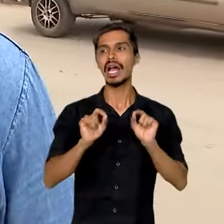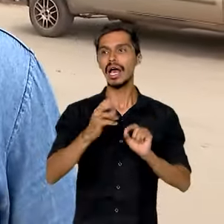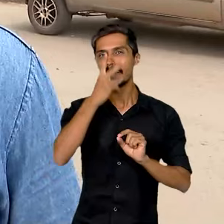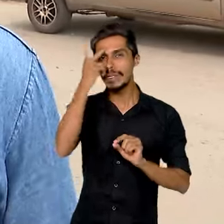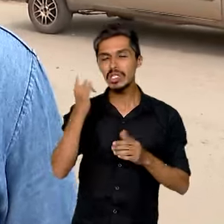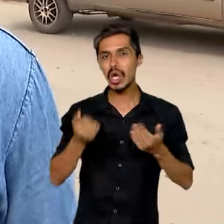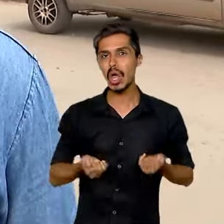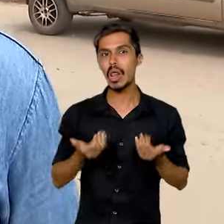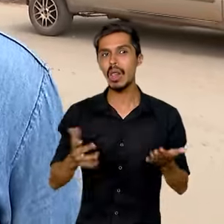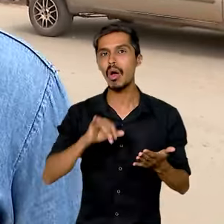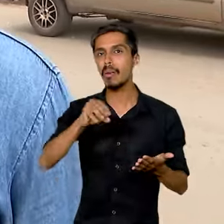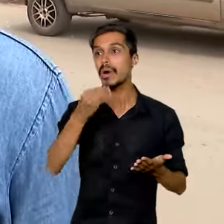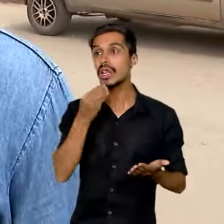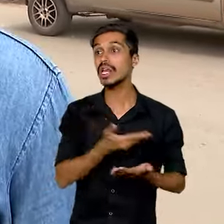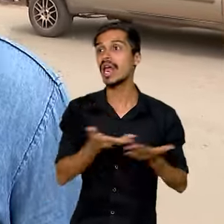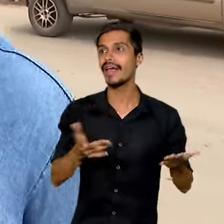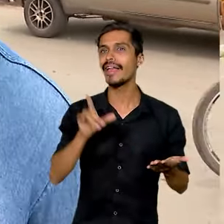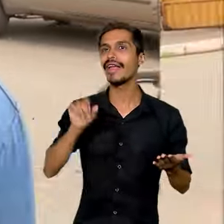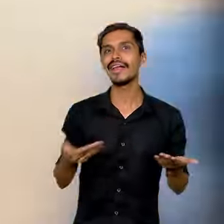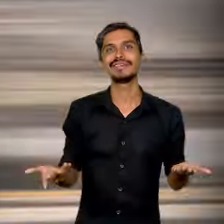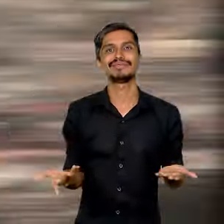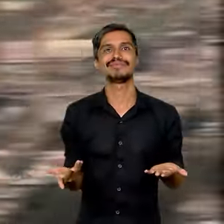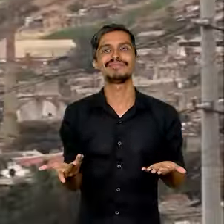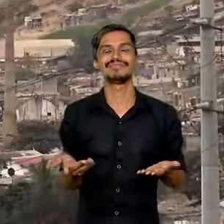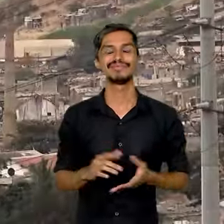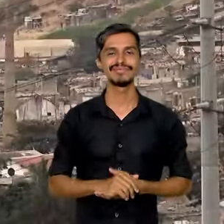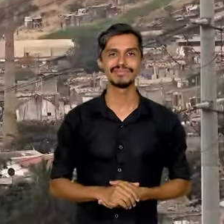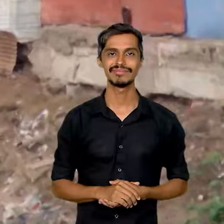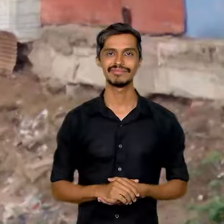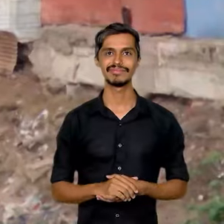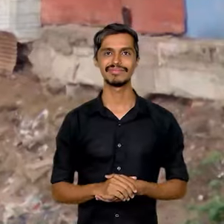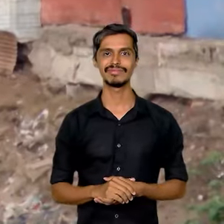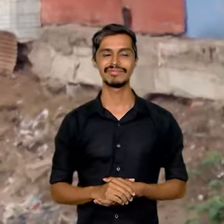que proporciona essas oportunidades para os jovens? O crime.